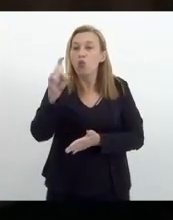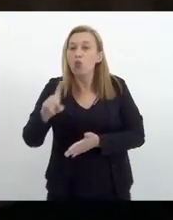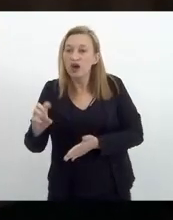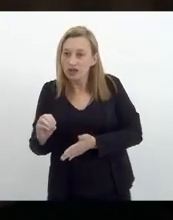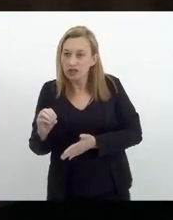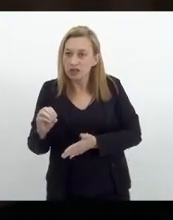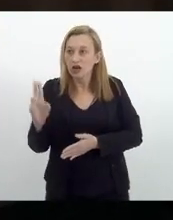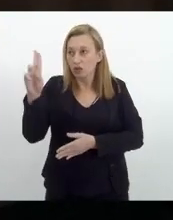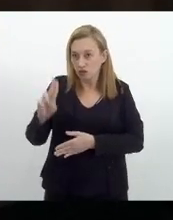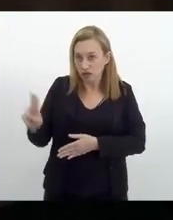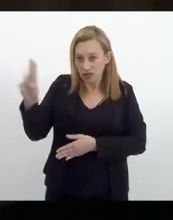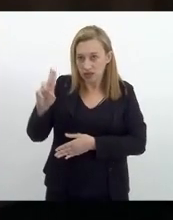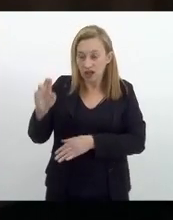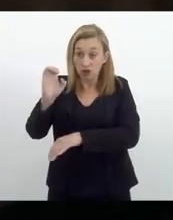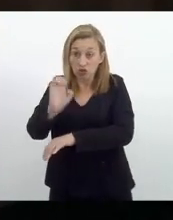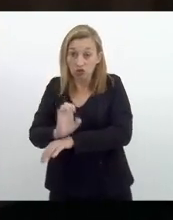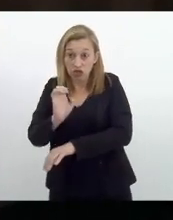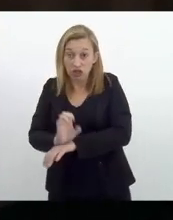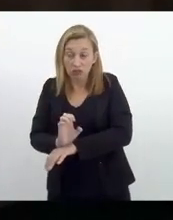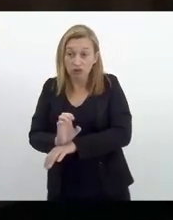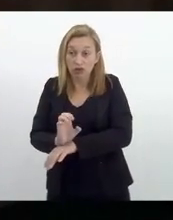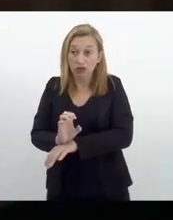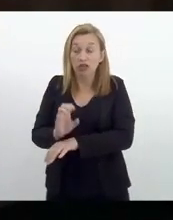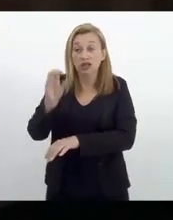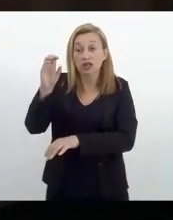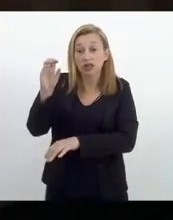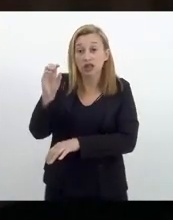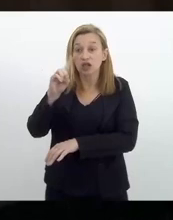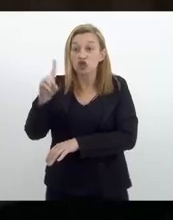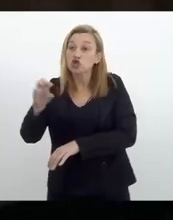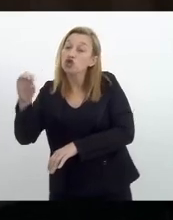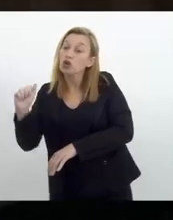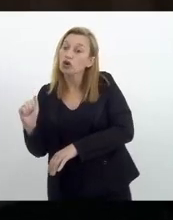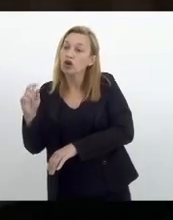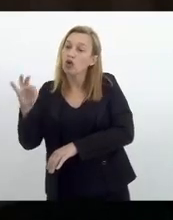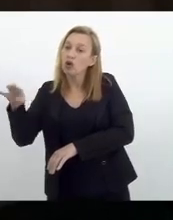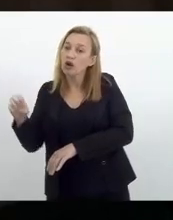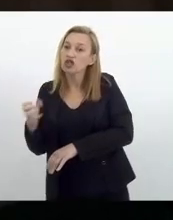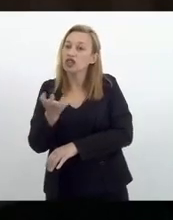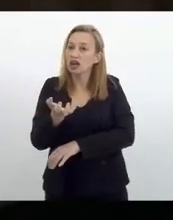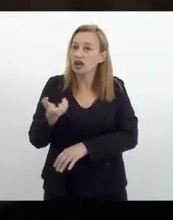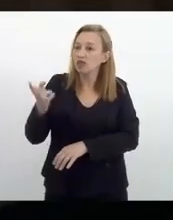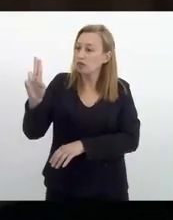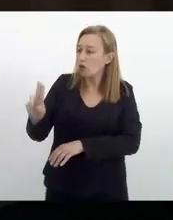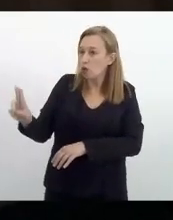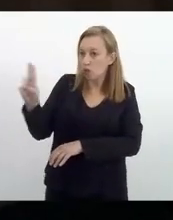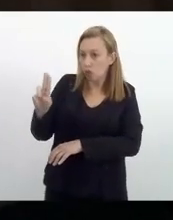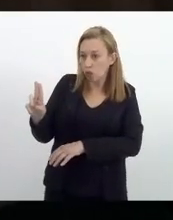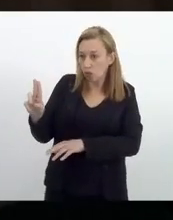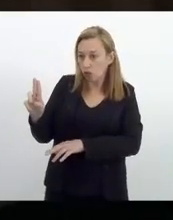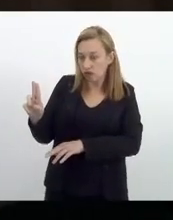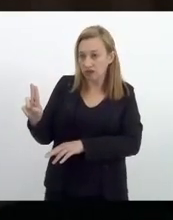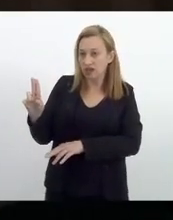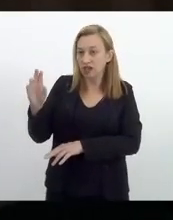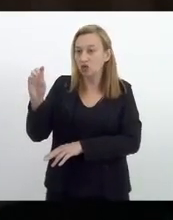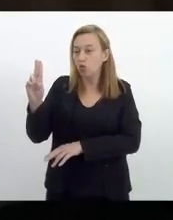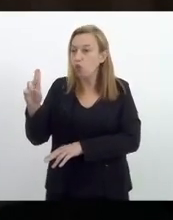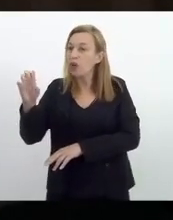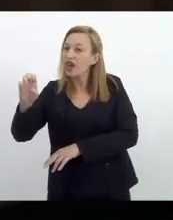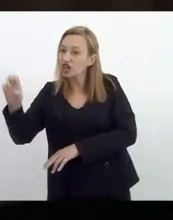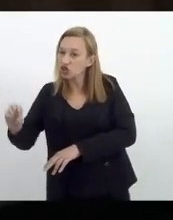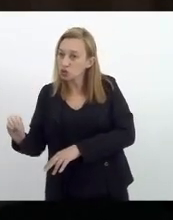Universidade do Estado da Zona Oeste. queremos ao ESO vivo, queremos que ela tenha